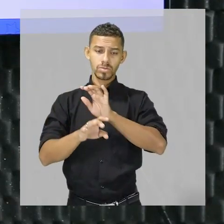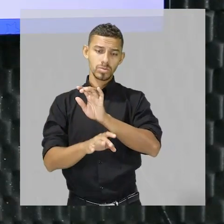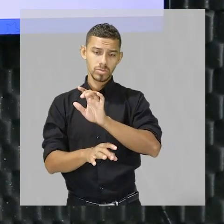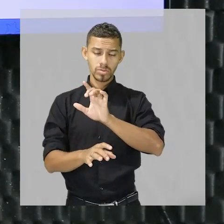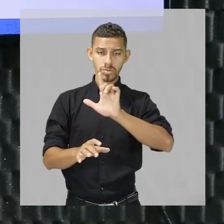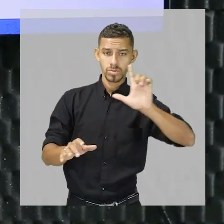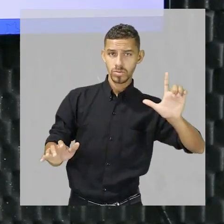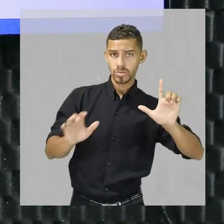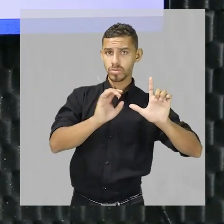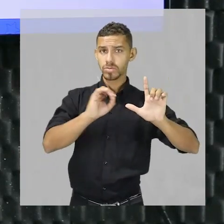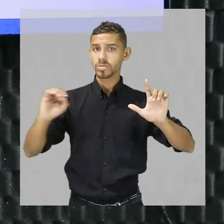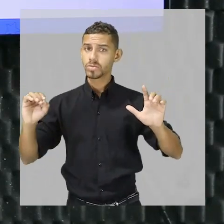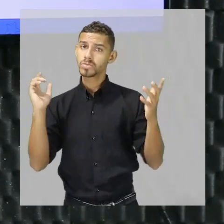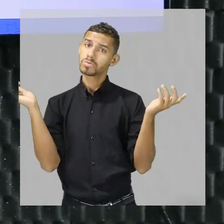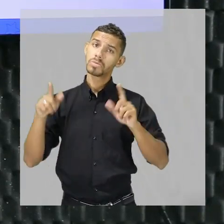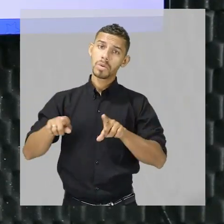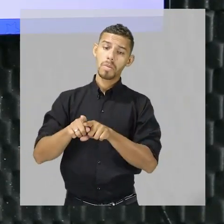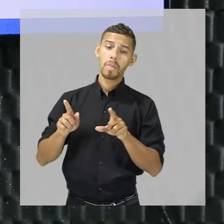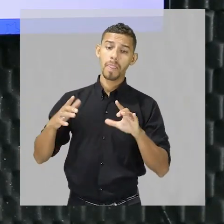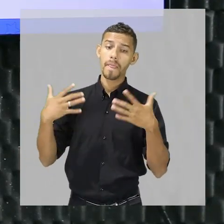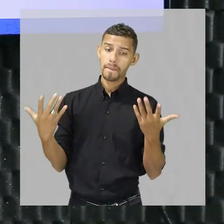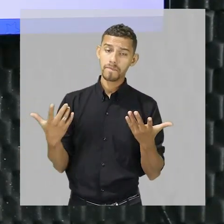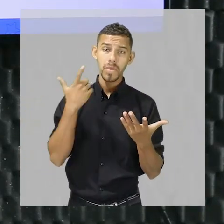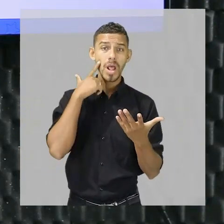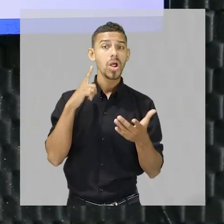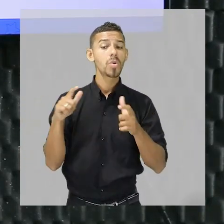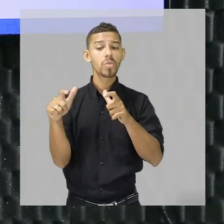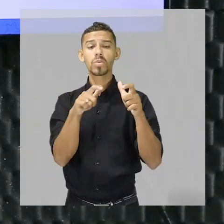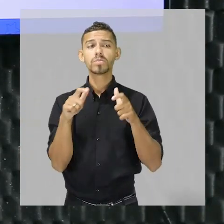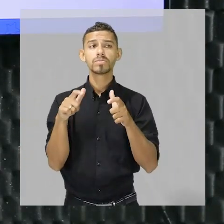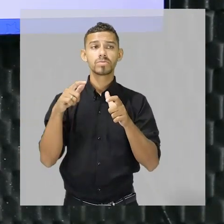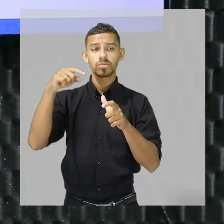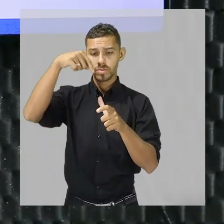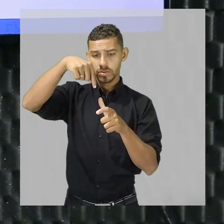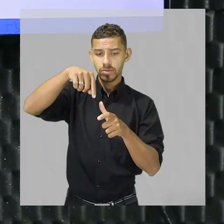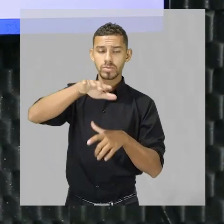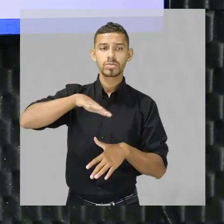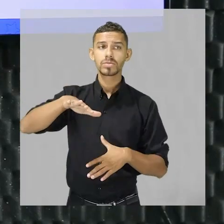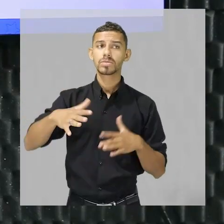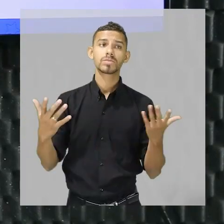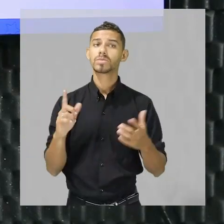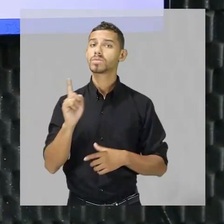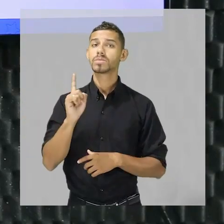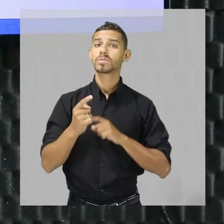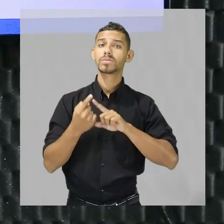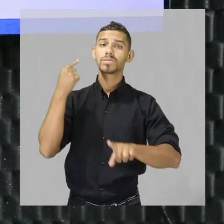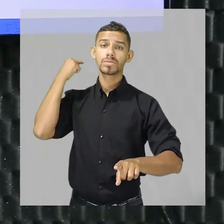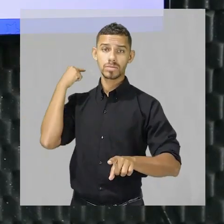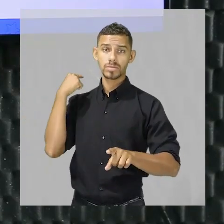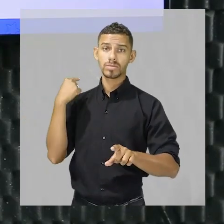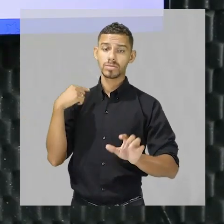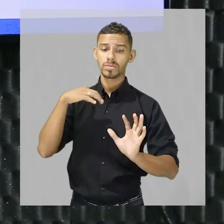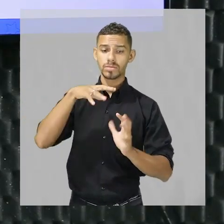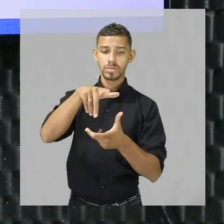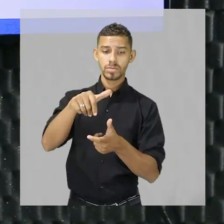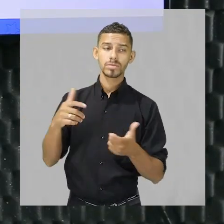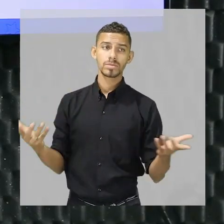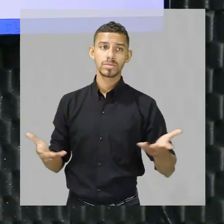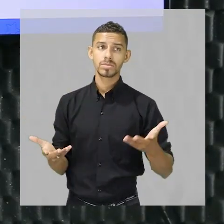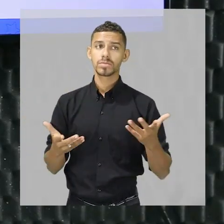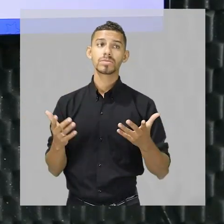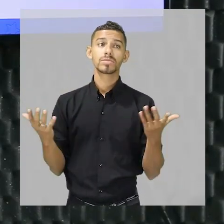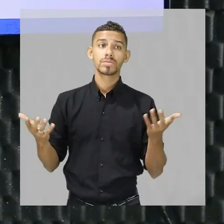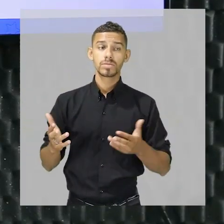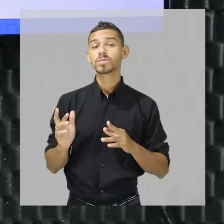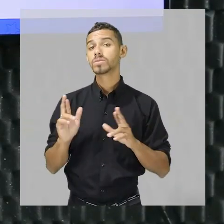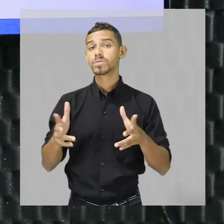leste ou para oeste. Mas são pontos de localização na superfície, né? E não no interior do nosso planeta. Aí mora